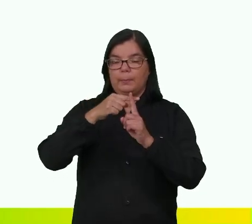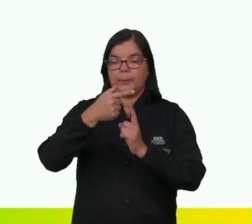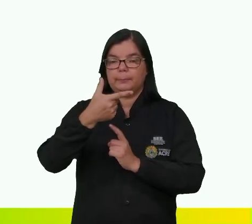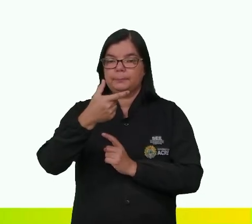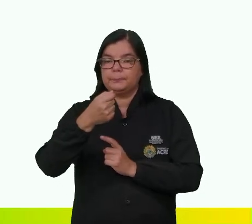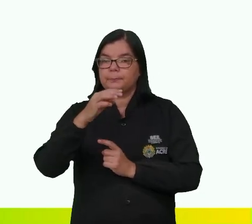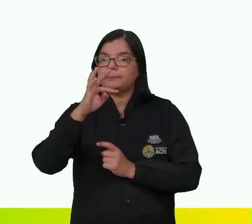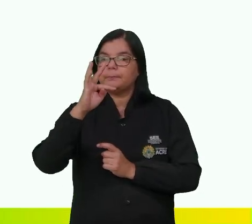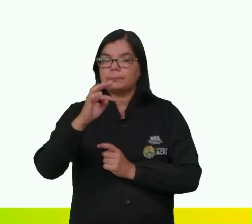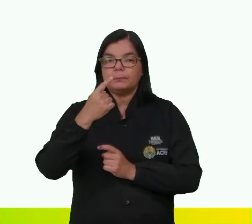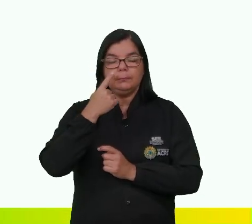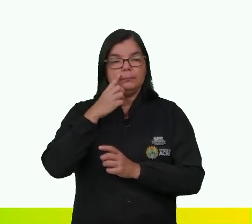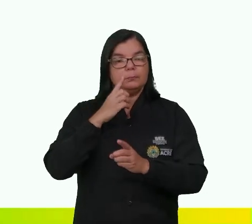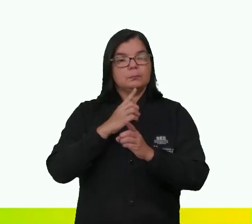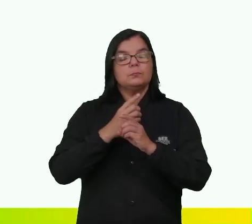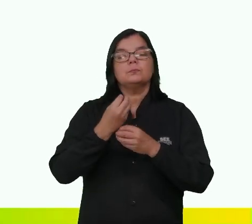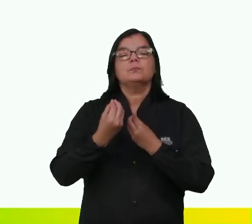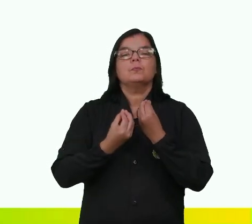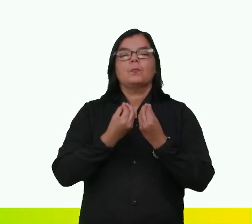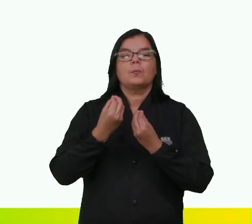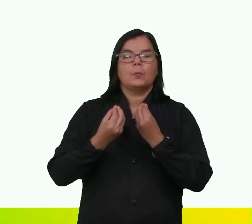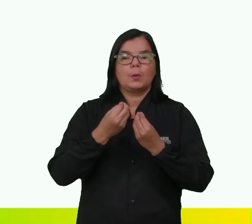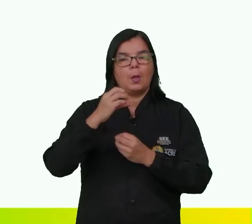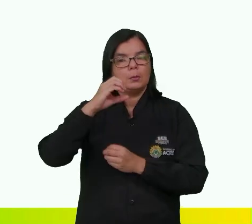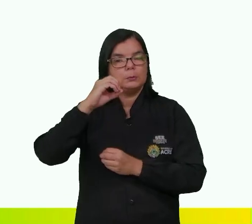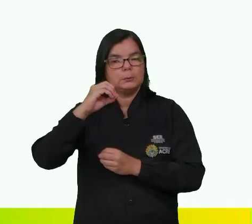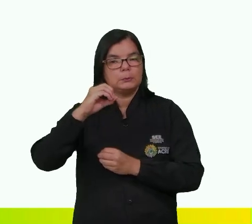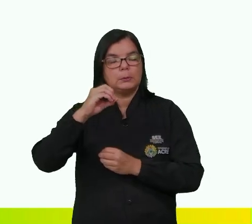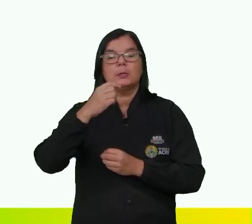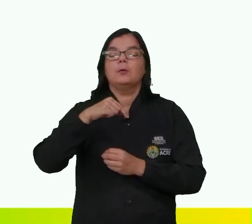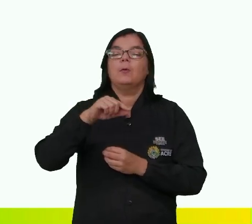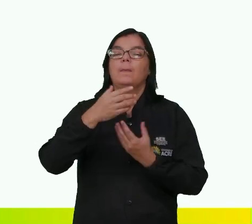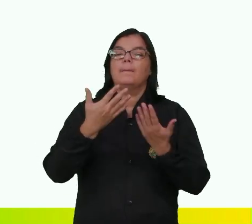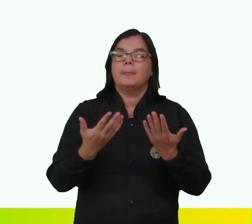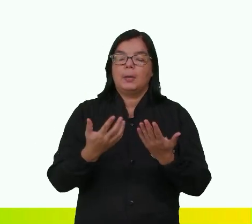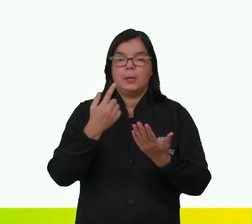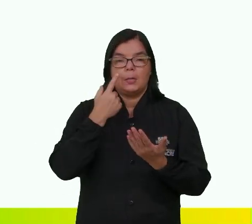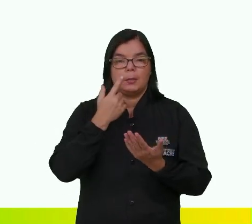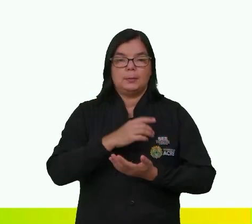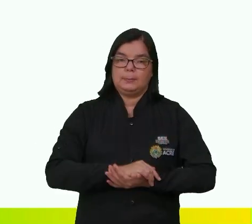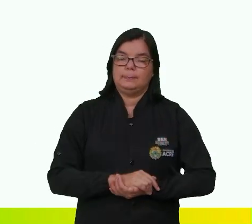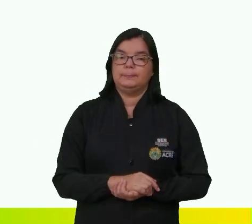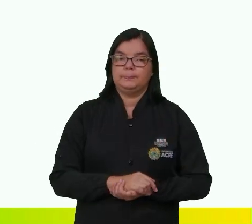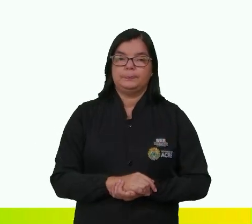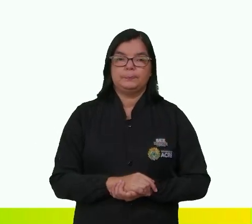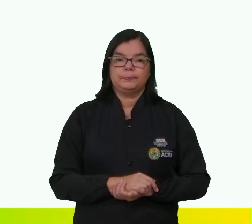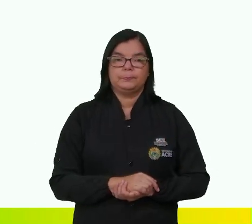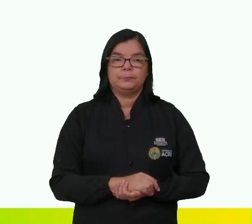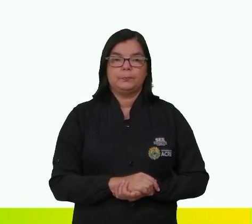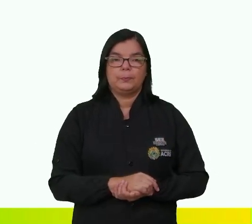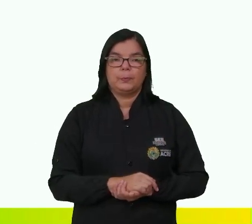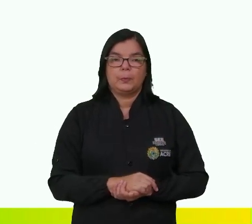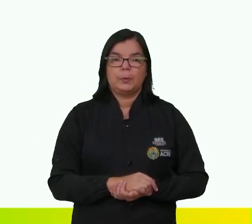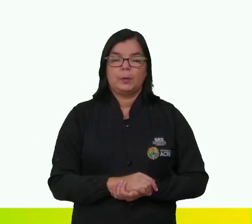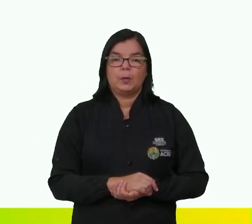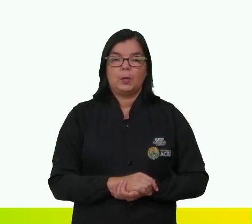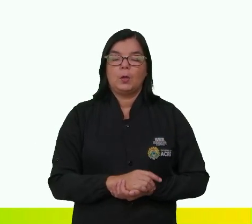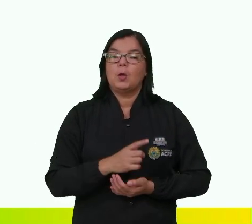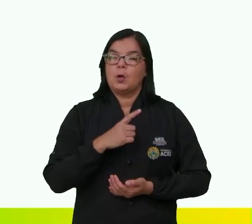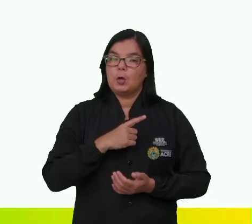E eu quero descobrir quando isso aqui é zero. Para que valor de t isso aqui é zero? Como essa é uma